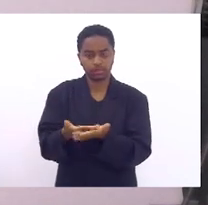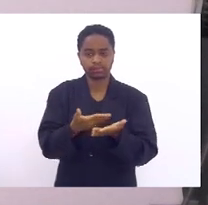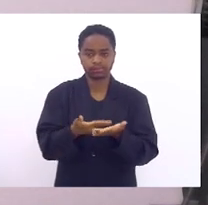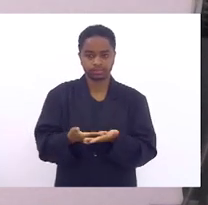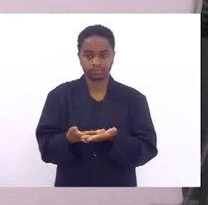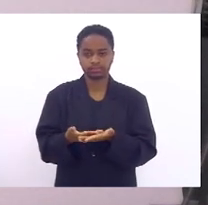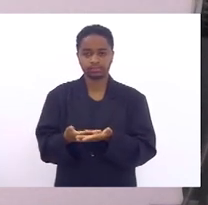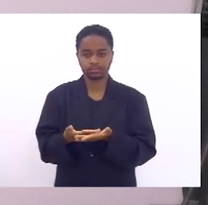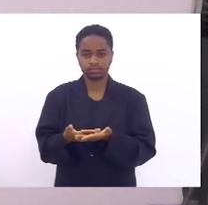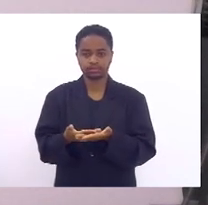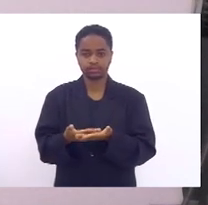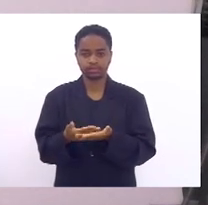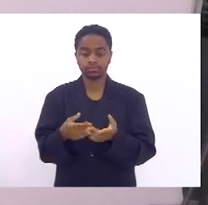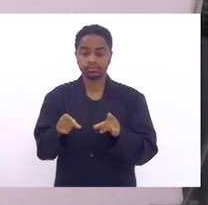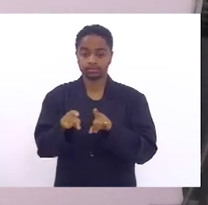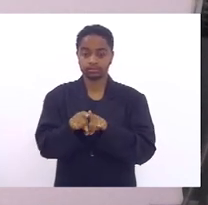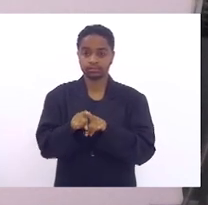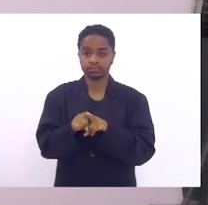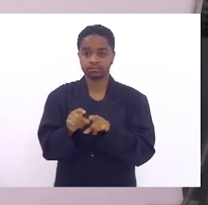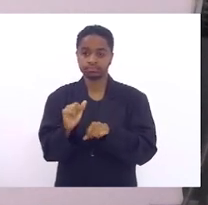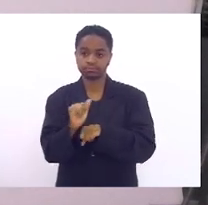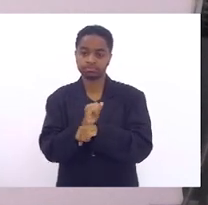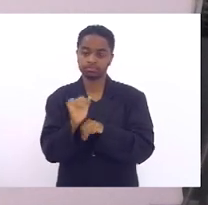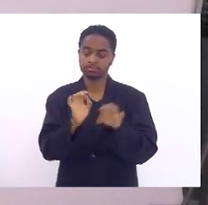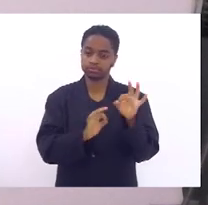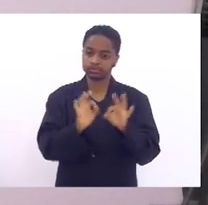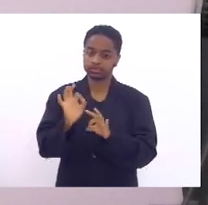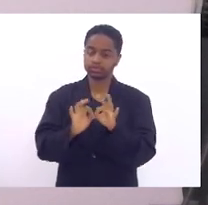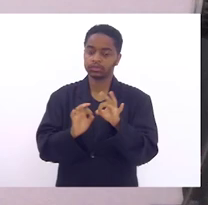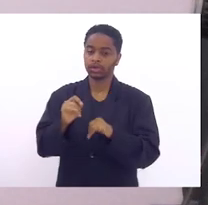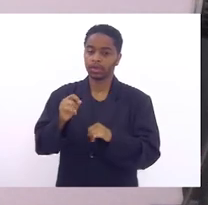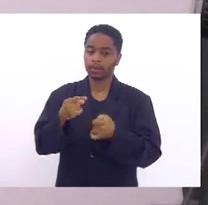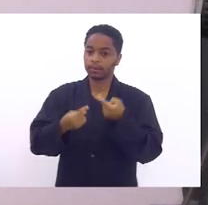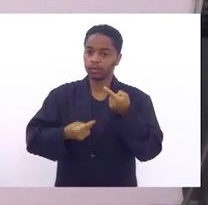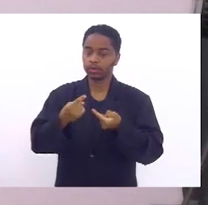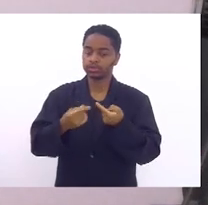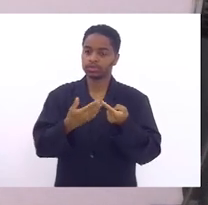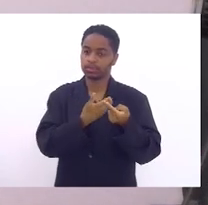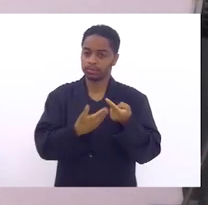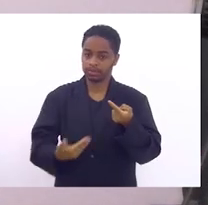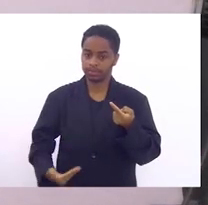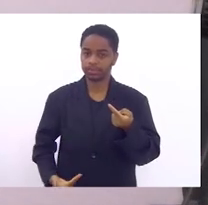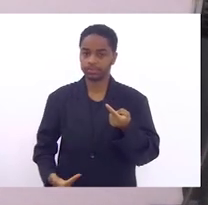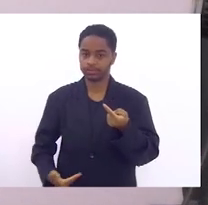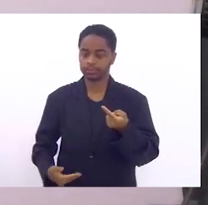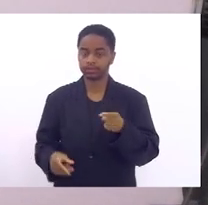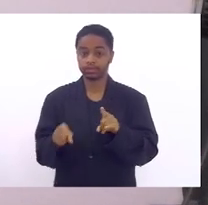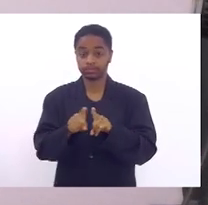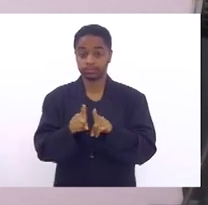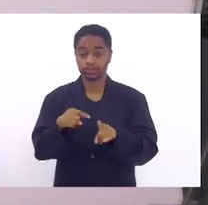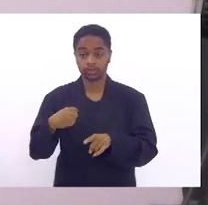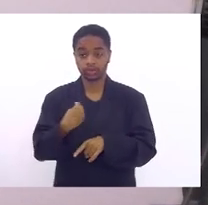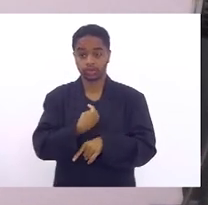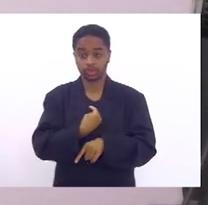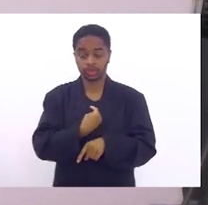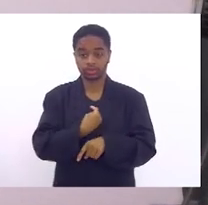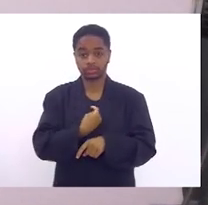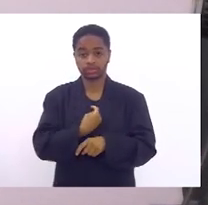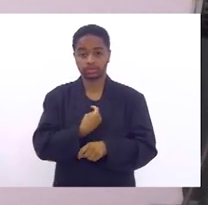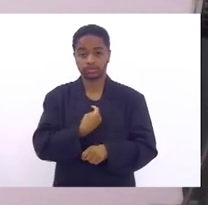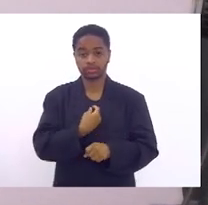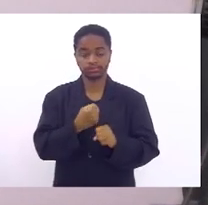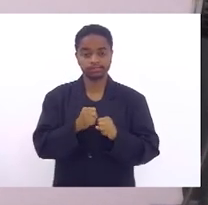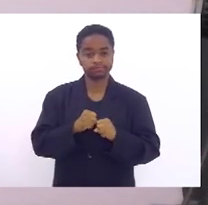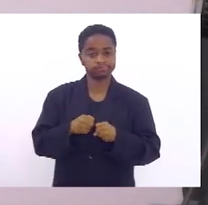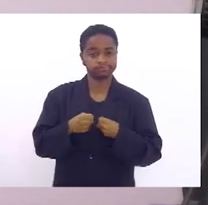um um bom instrumento de políticas públicas né Eh a gente enfrenta como